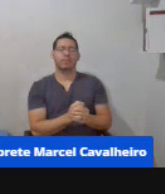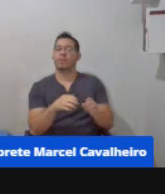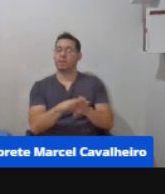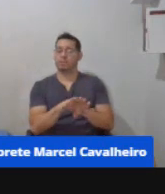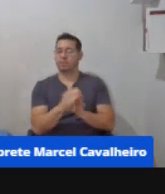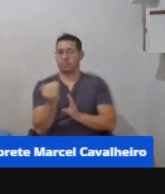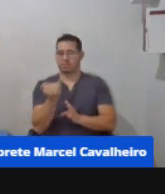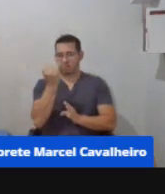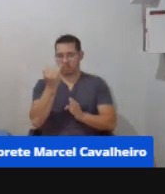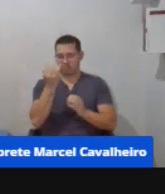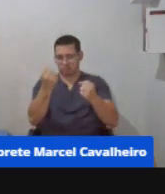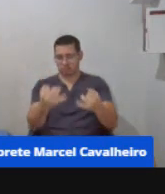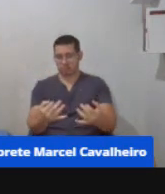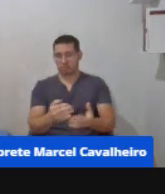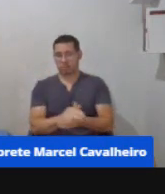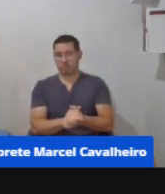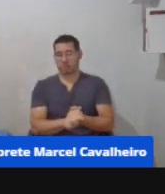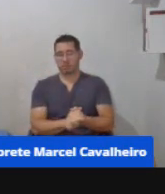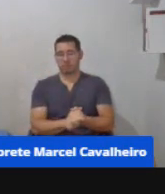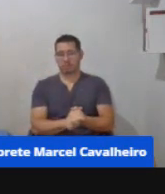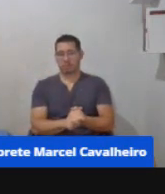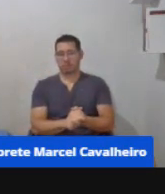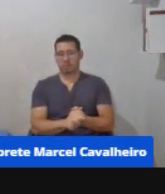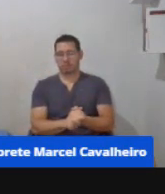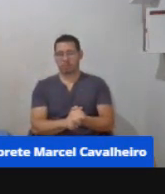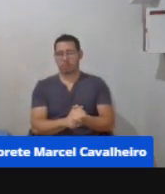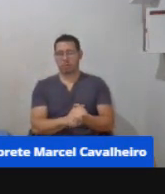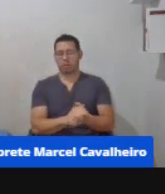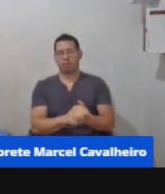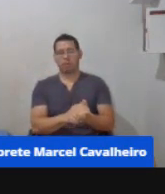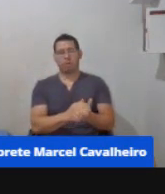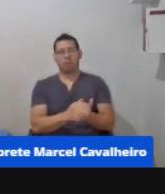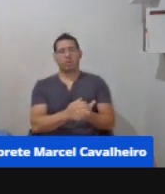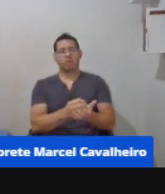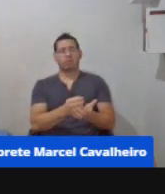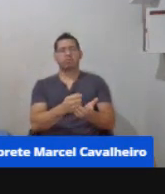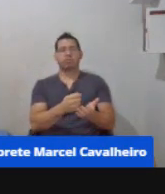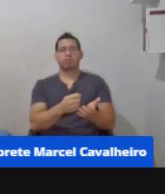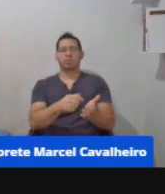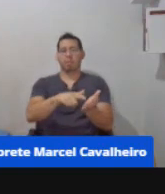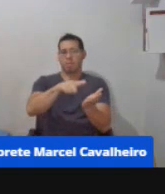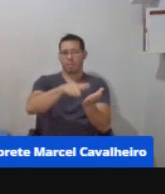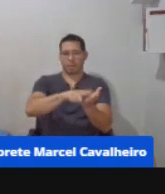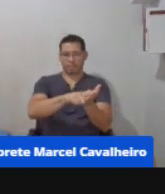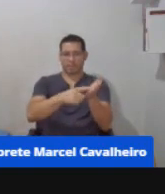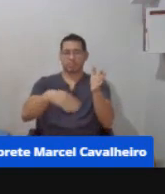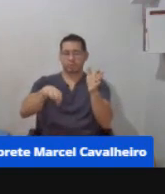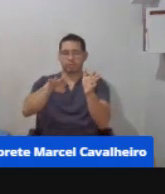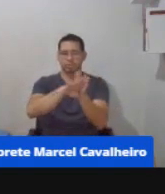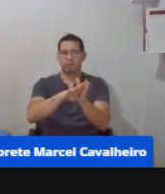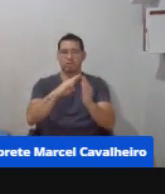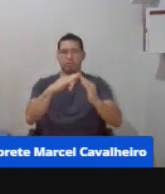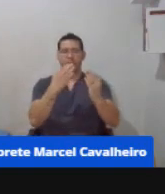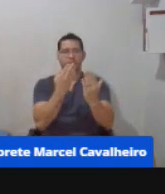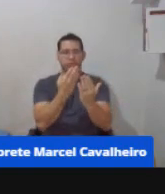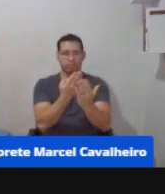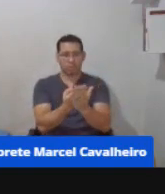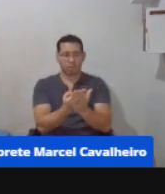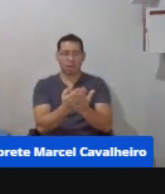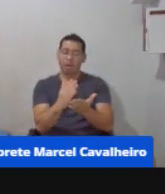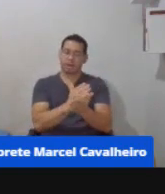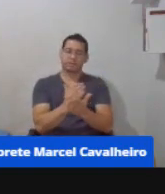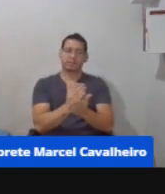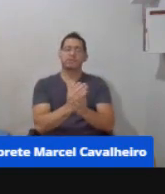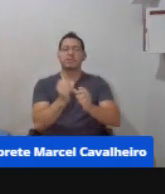ressaltar que pelo documento chegado à escola, pode distar um pouquinho dessa, em virtude da elaboração prévia